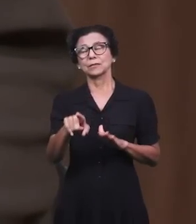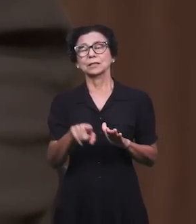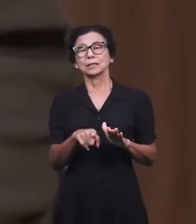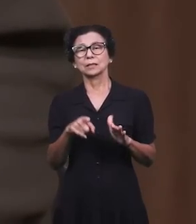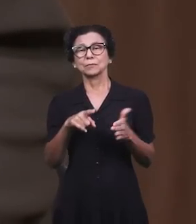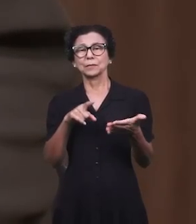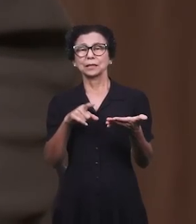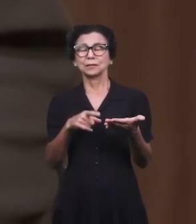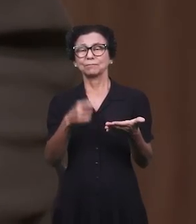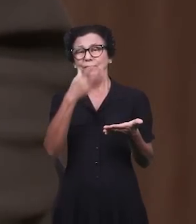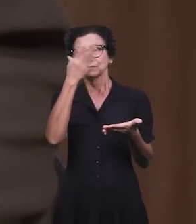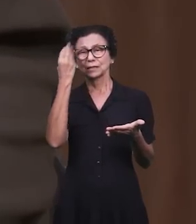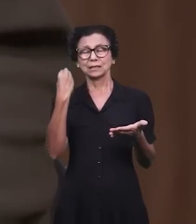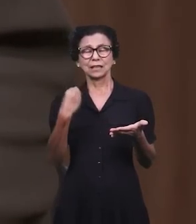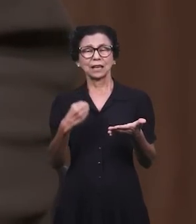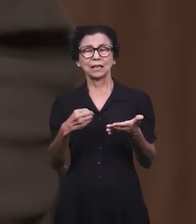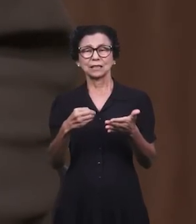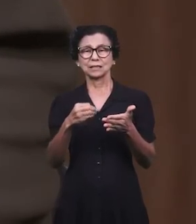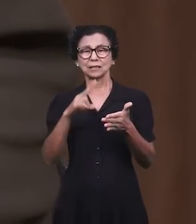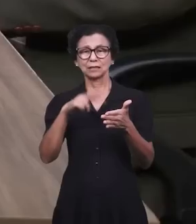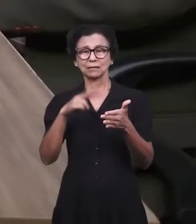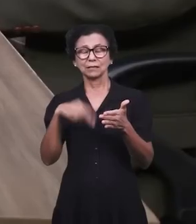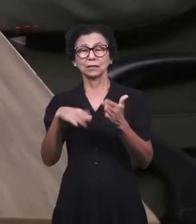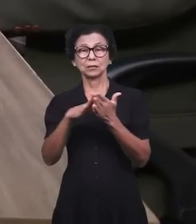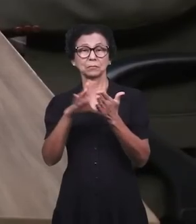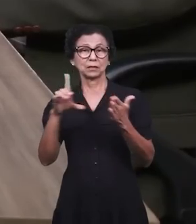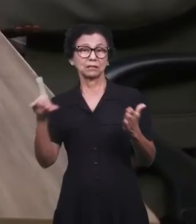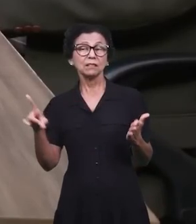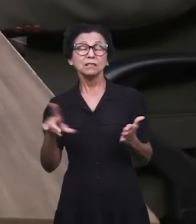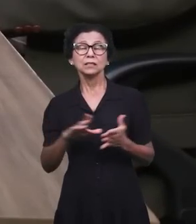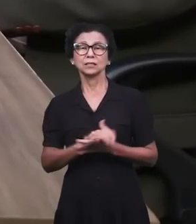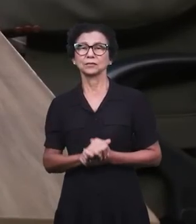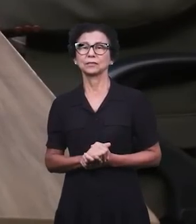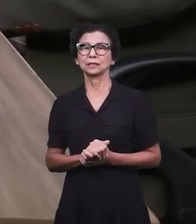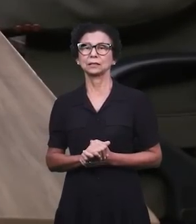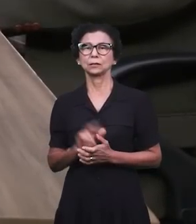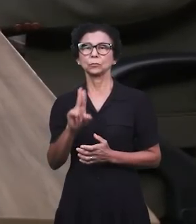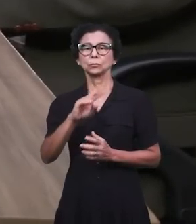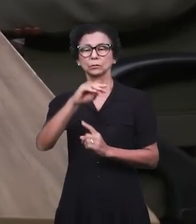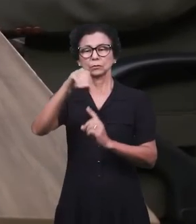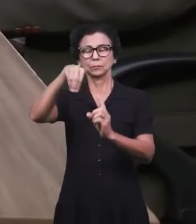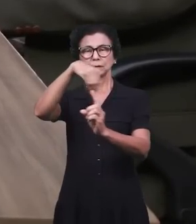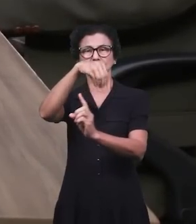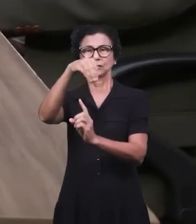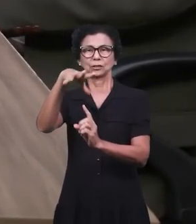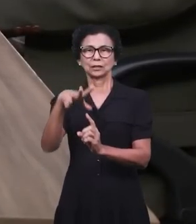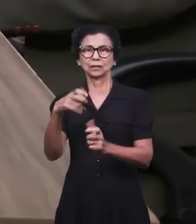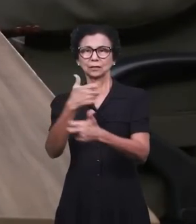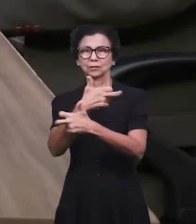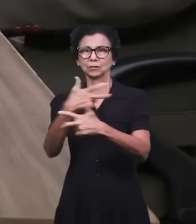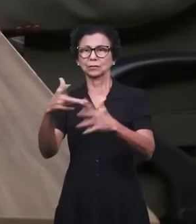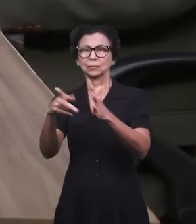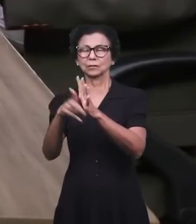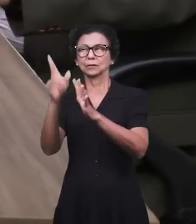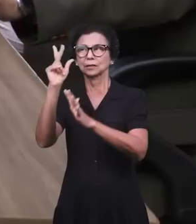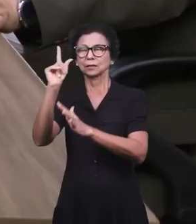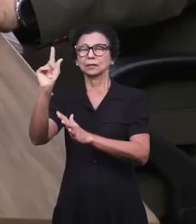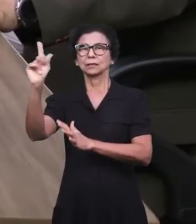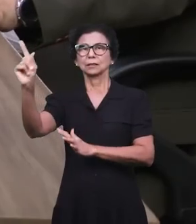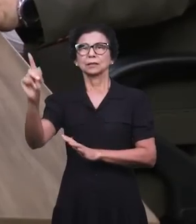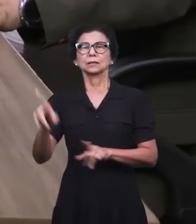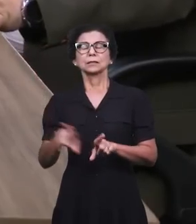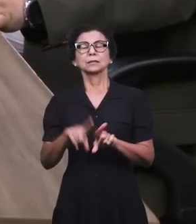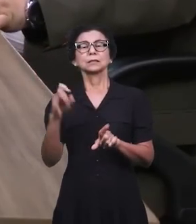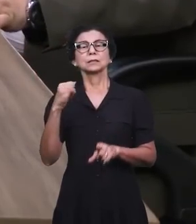não aconteça. Então faz o jejum, usa os meios de graça, os materiais que veio da eternidade, né? É importante também,